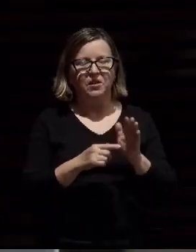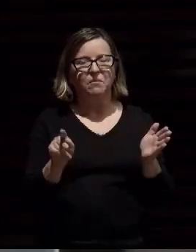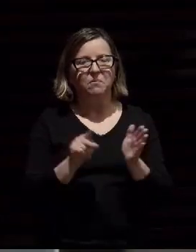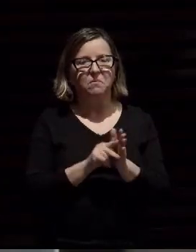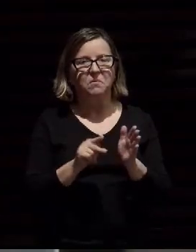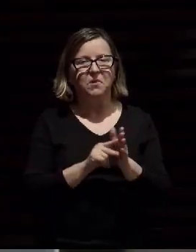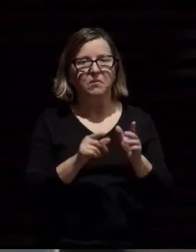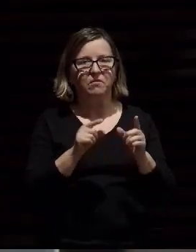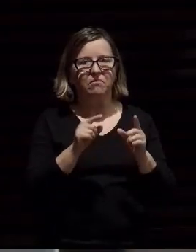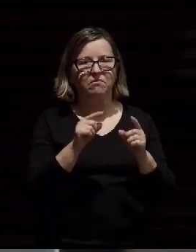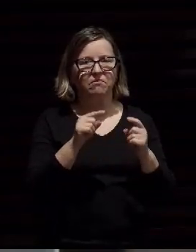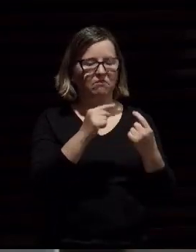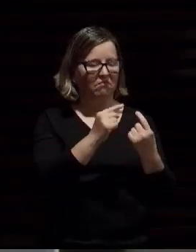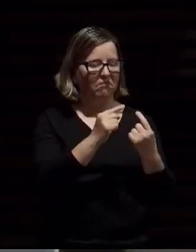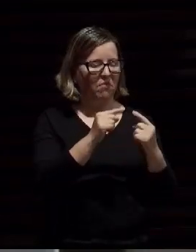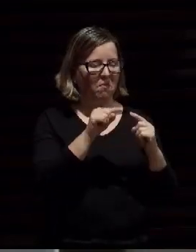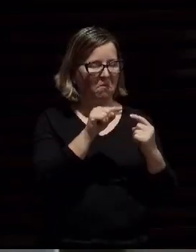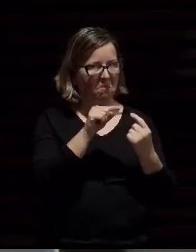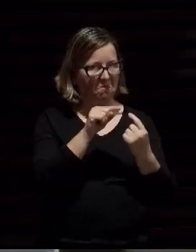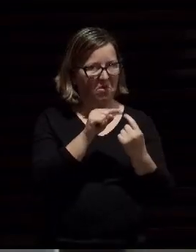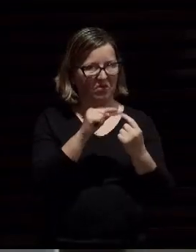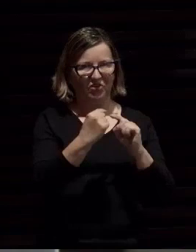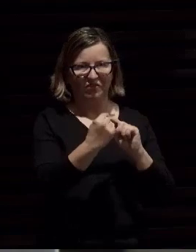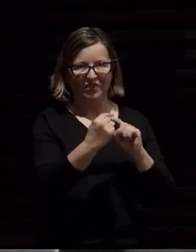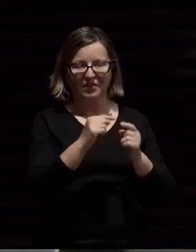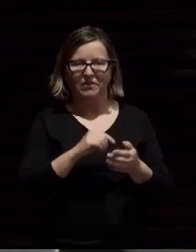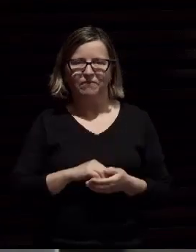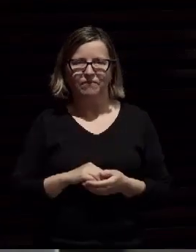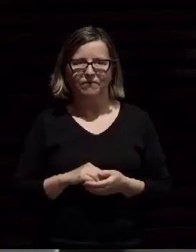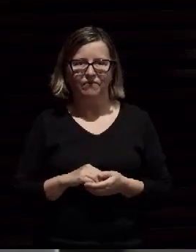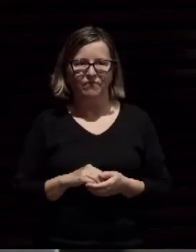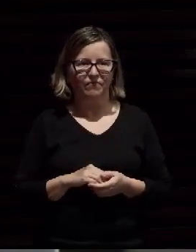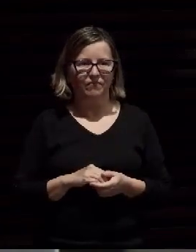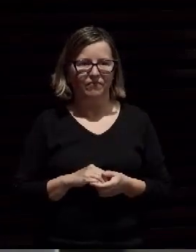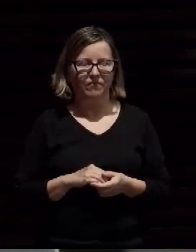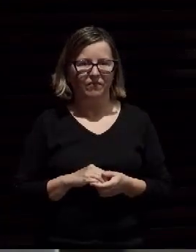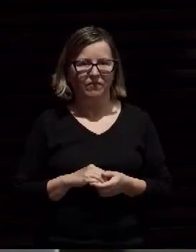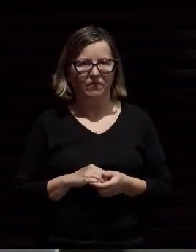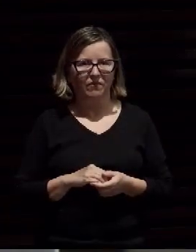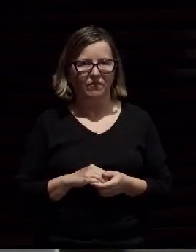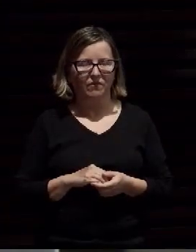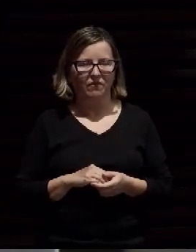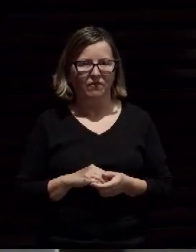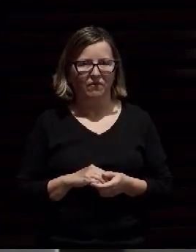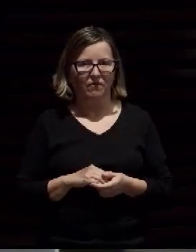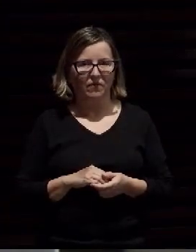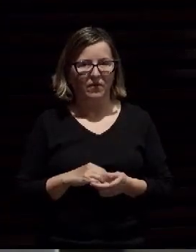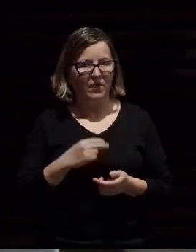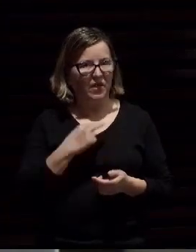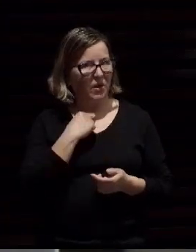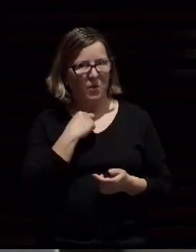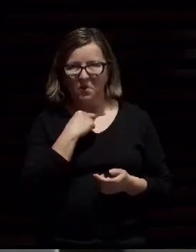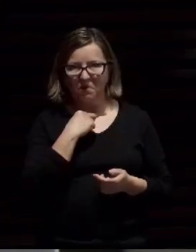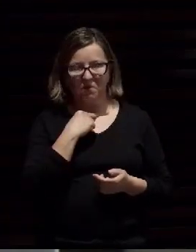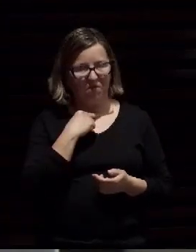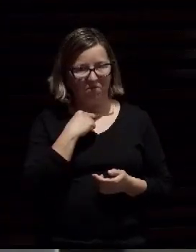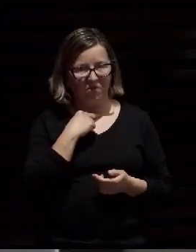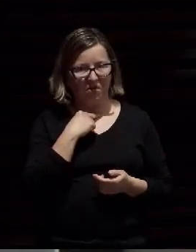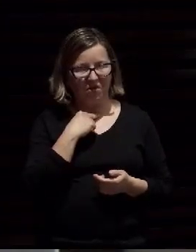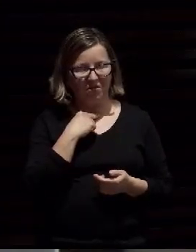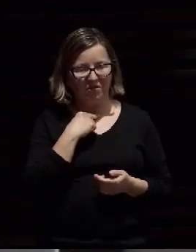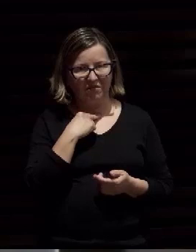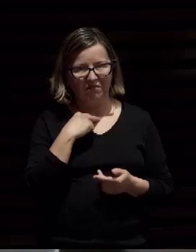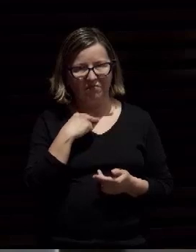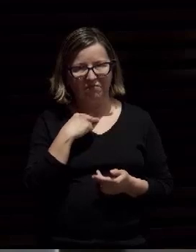Não posso desligar-me da verdade universal só para ser atual. João Calvino,